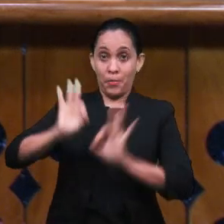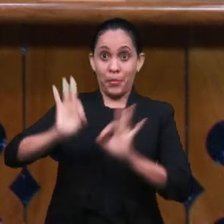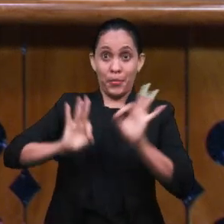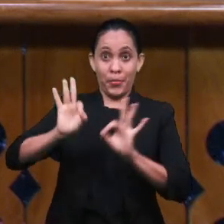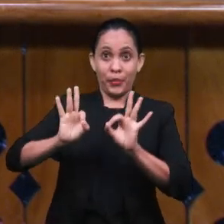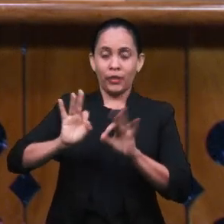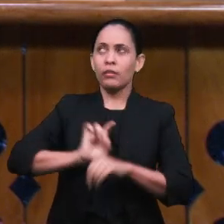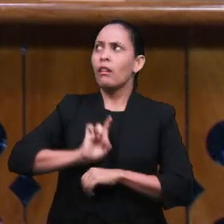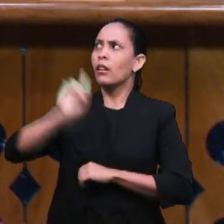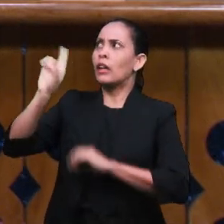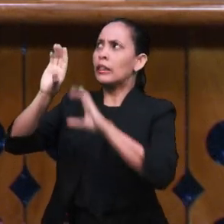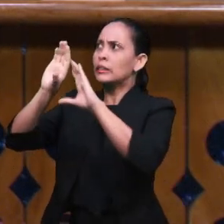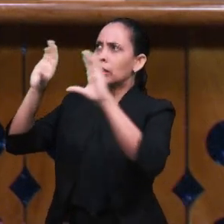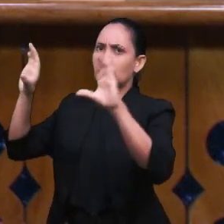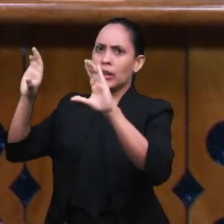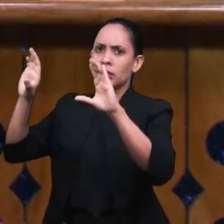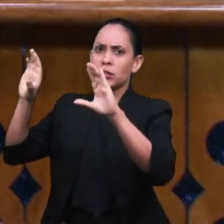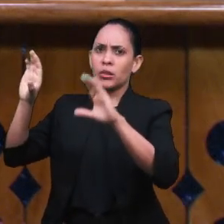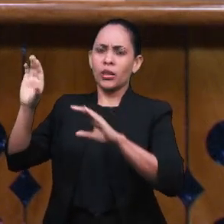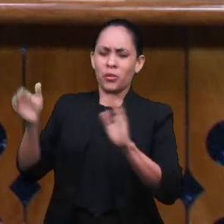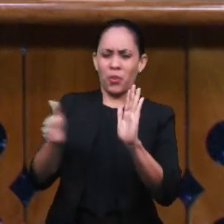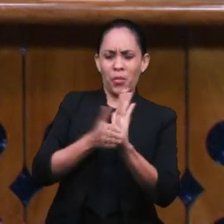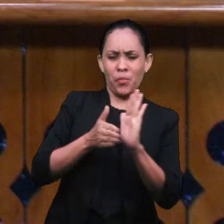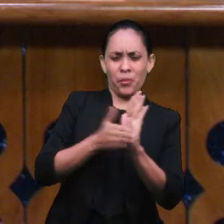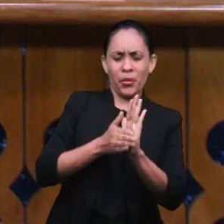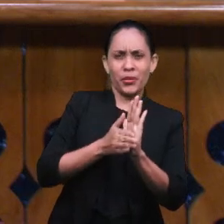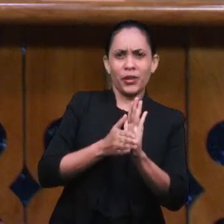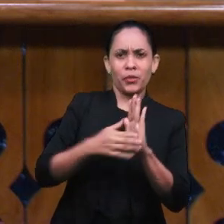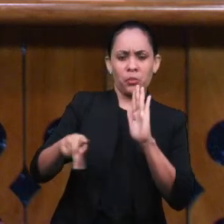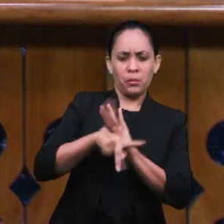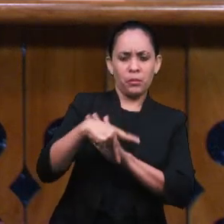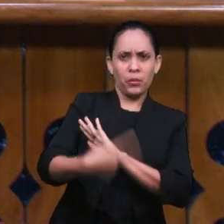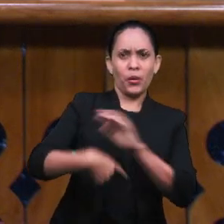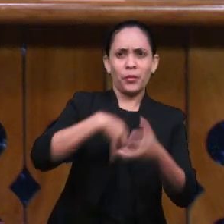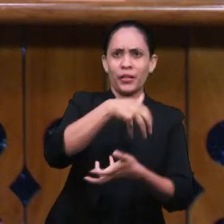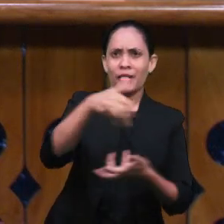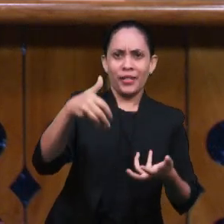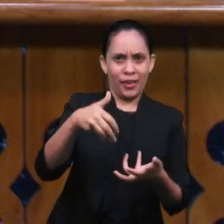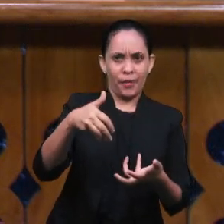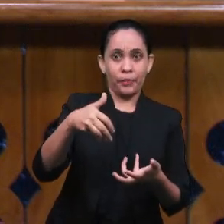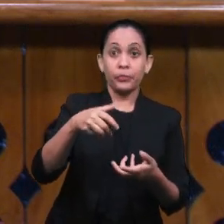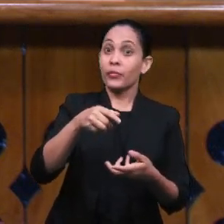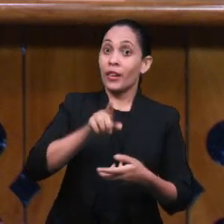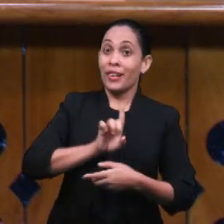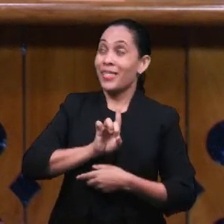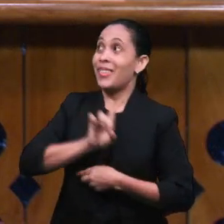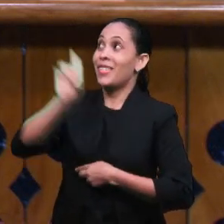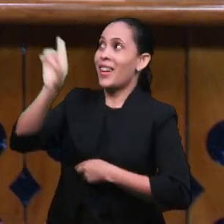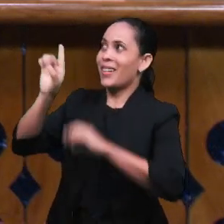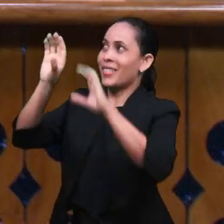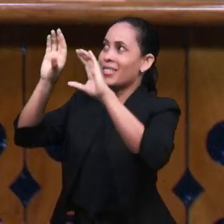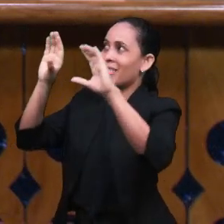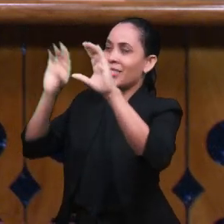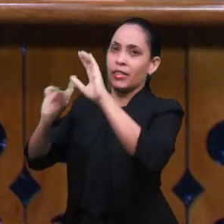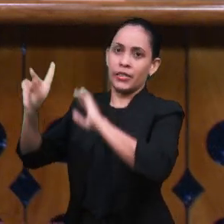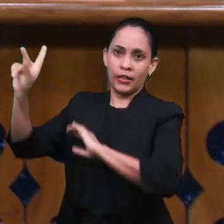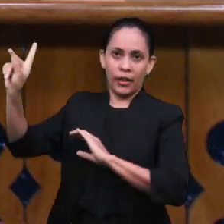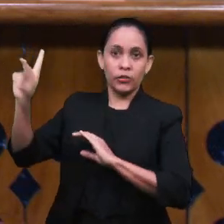aqui, não foi há 3.000 anos atrás, lá na eternidade. Da mesma forma como